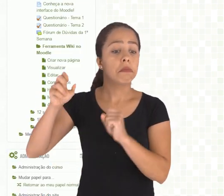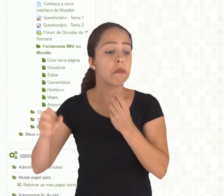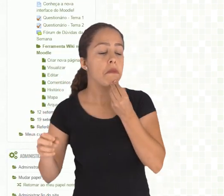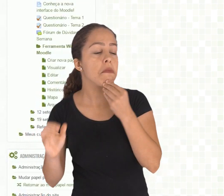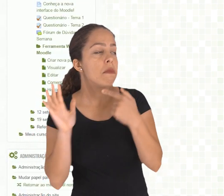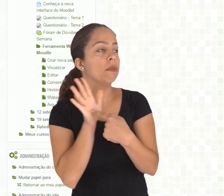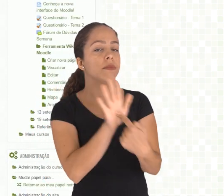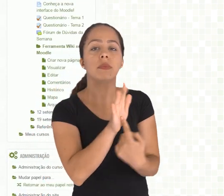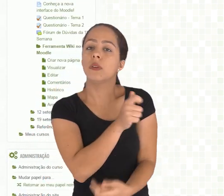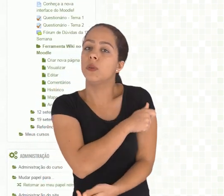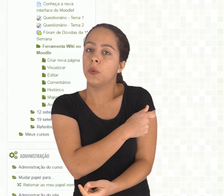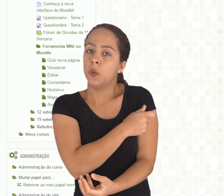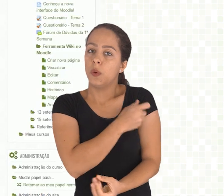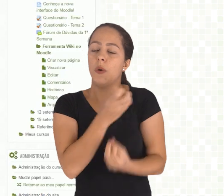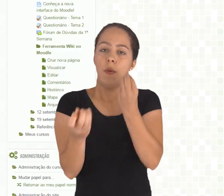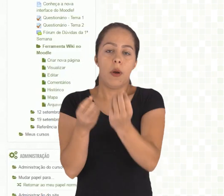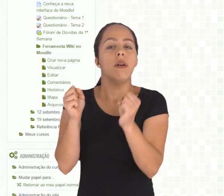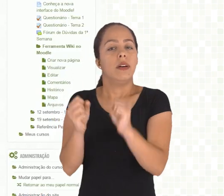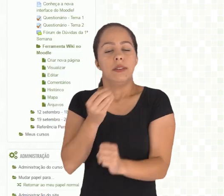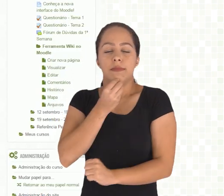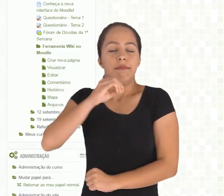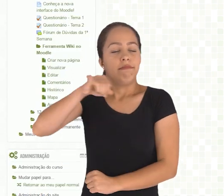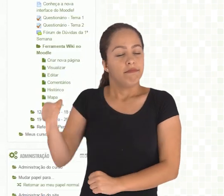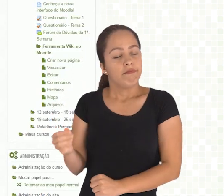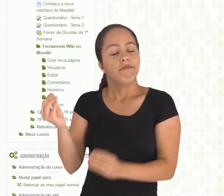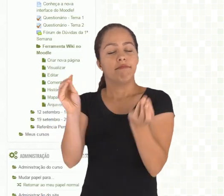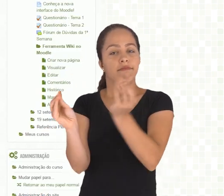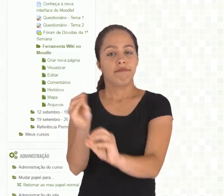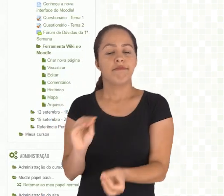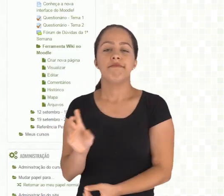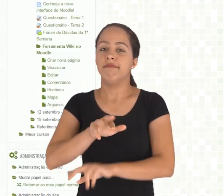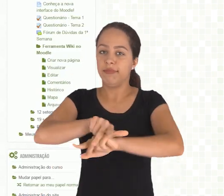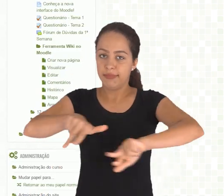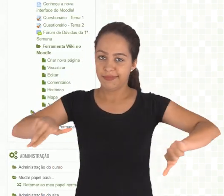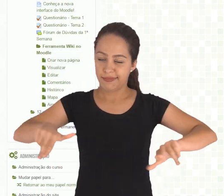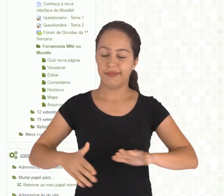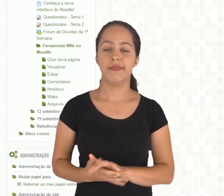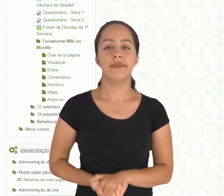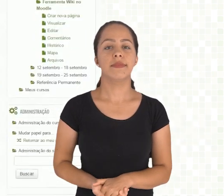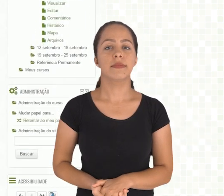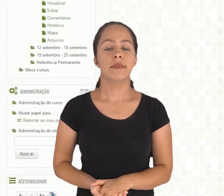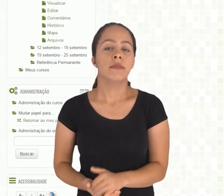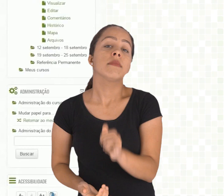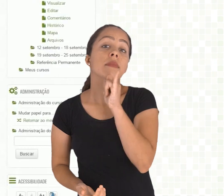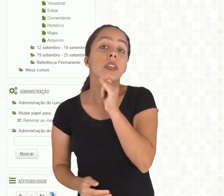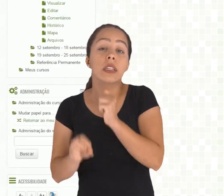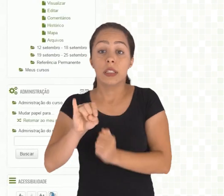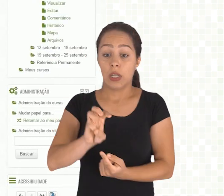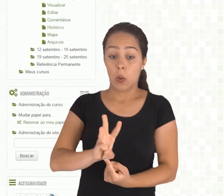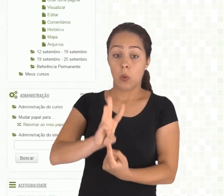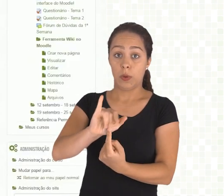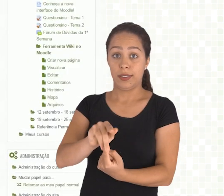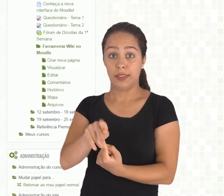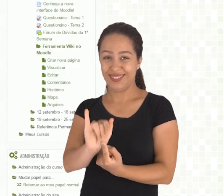montar para demonstrar os alunos enfim que pode ter várias aplicações aí quando